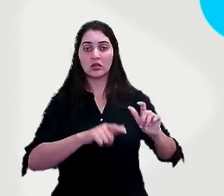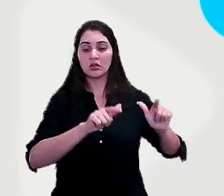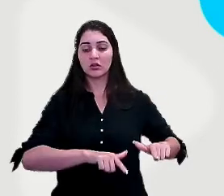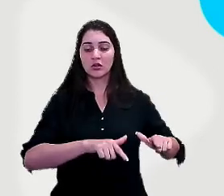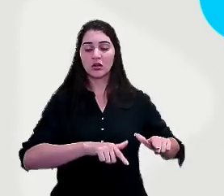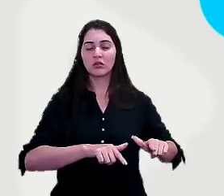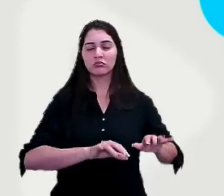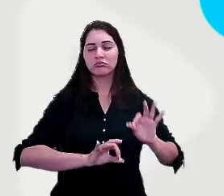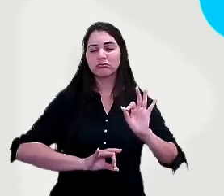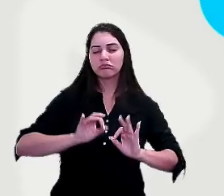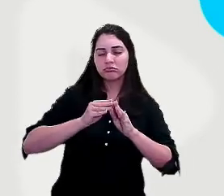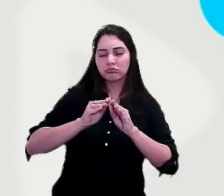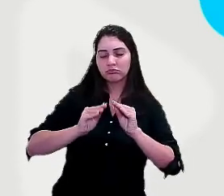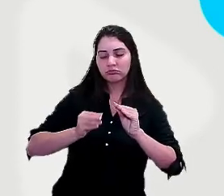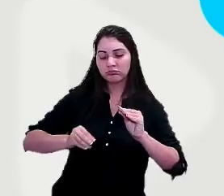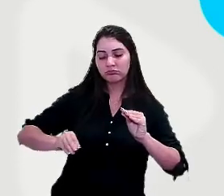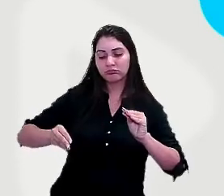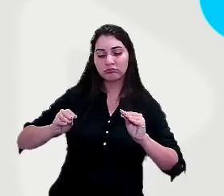aí